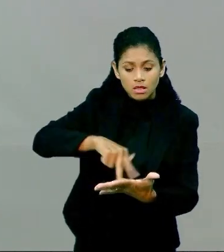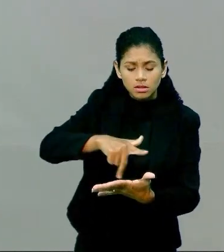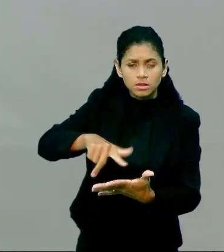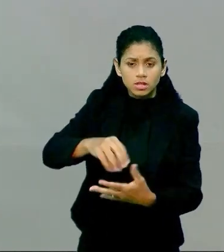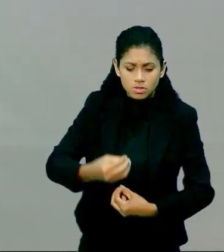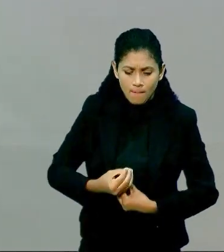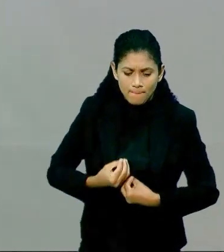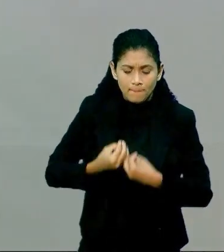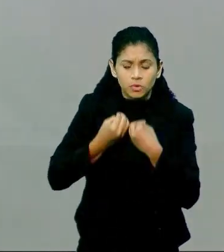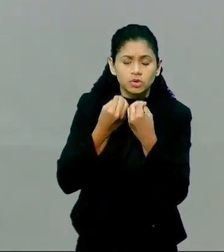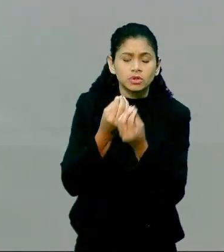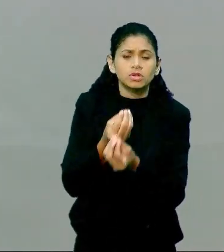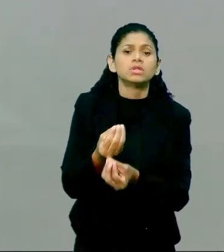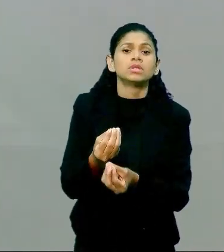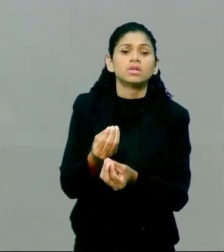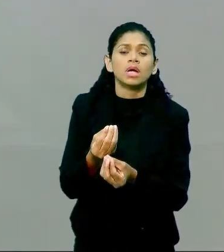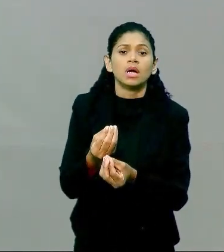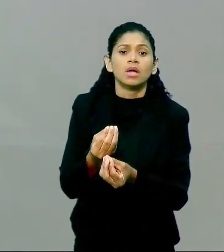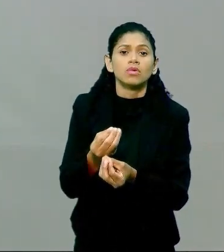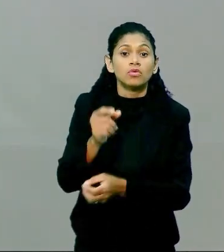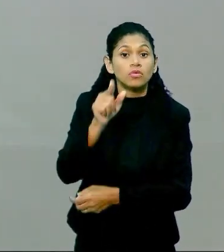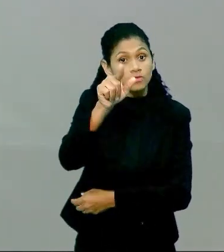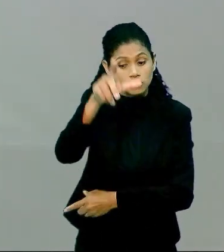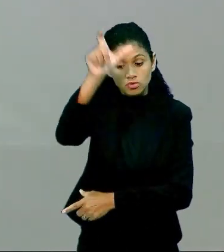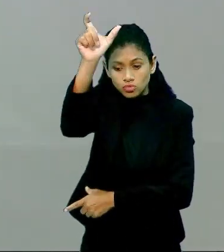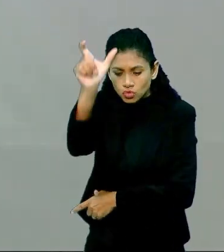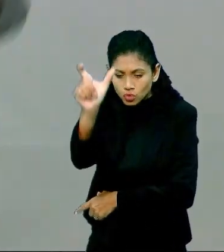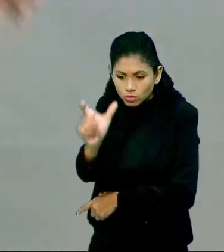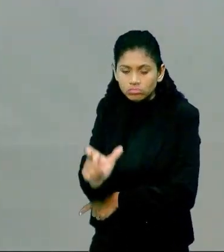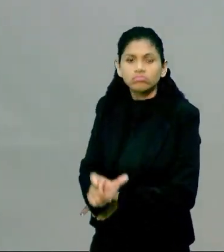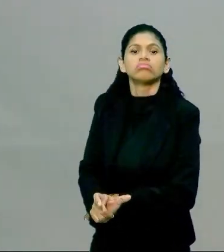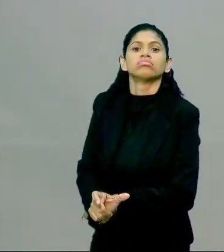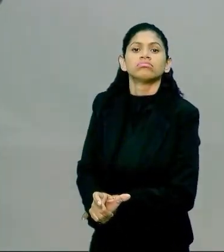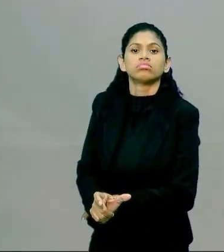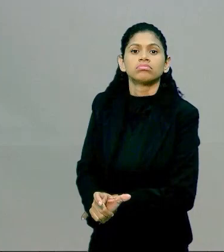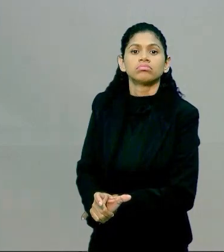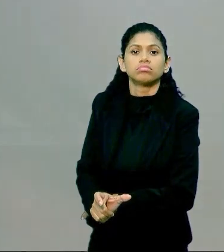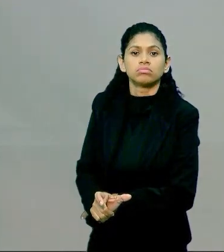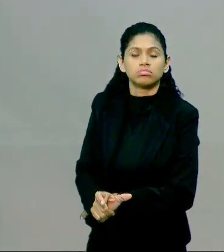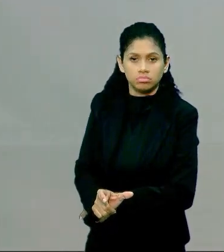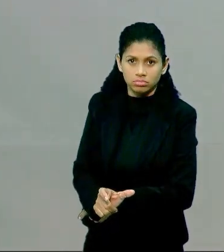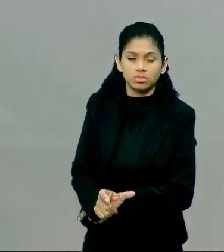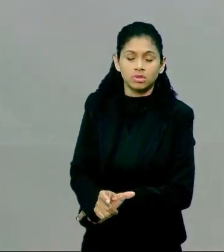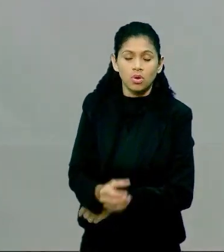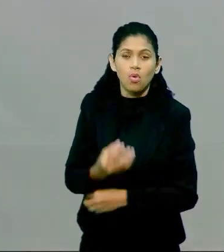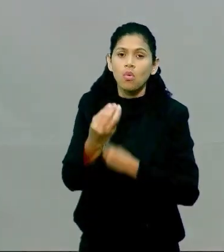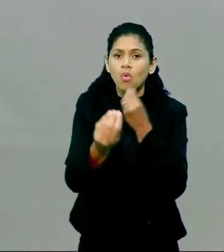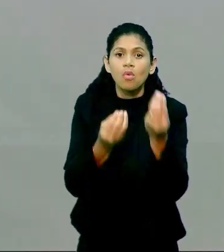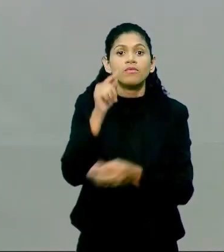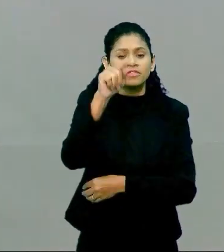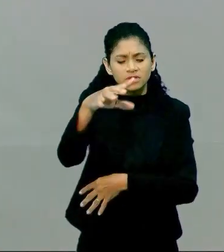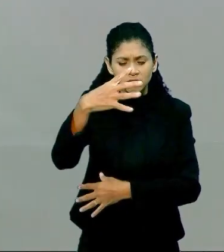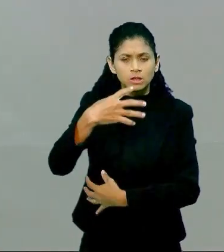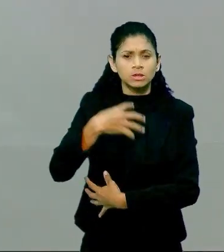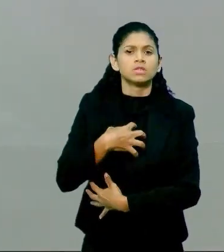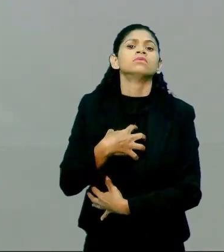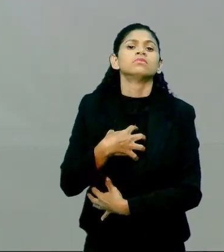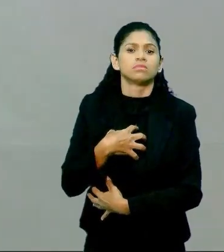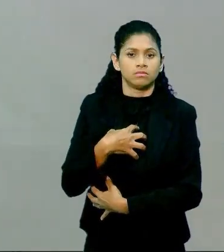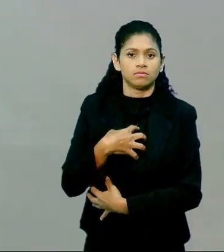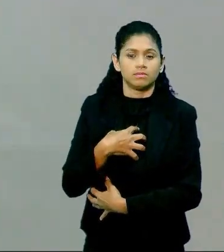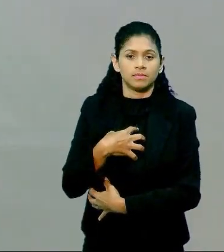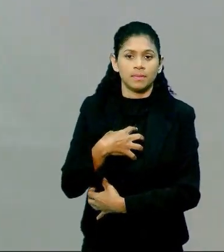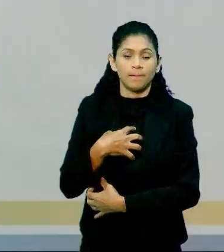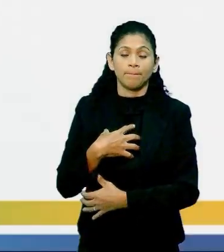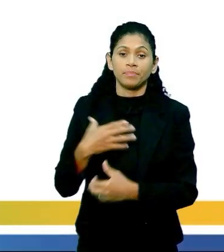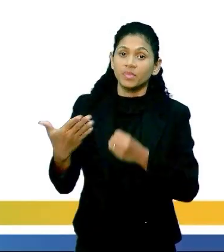tendo conhecimento da técnica, mas expressando ela como você a sente. Entendeu a dinâmica do que é a dança? E